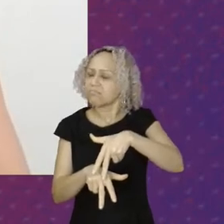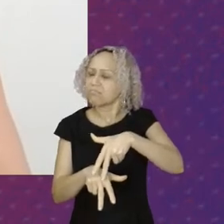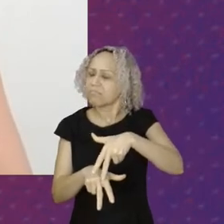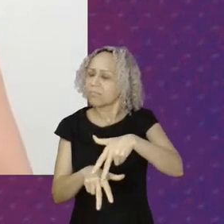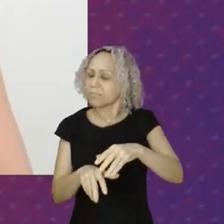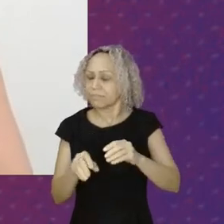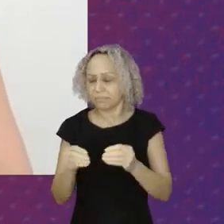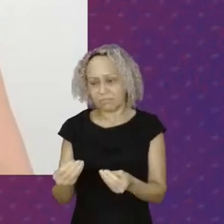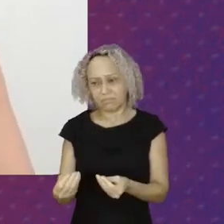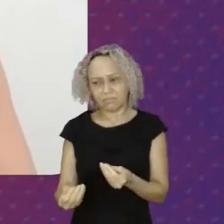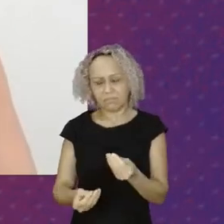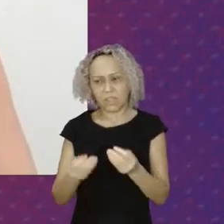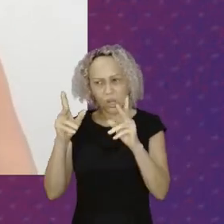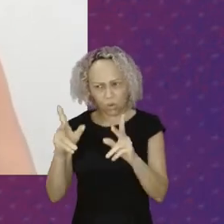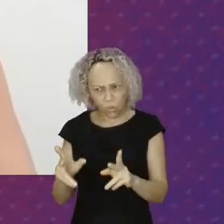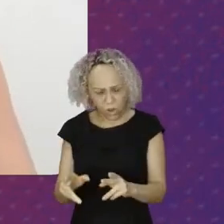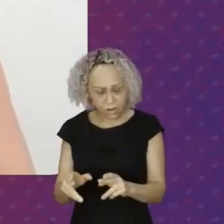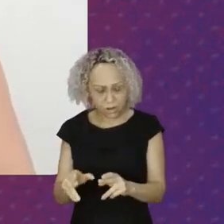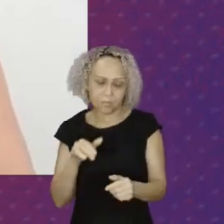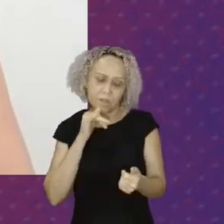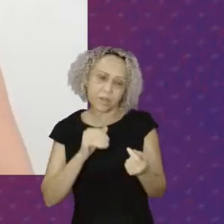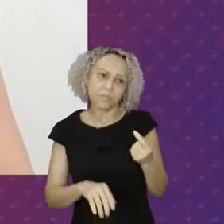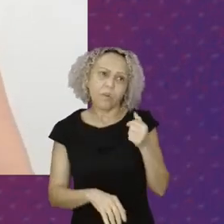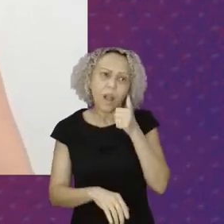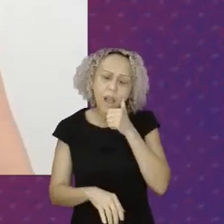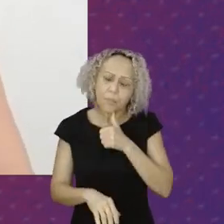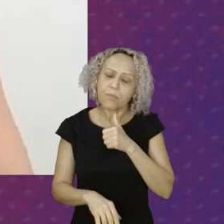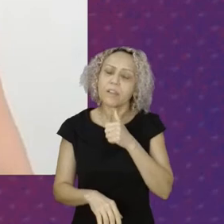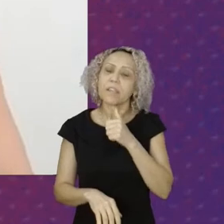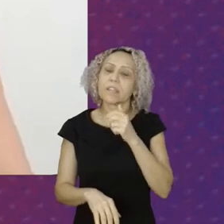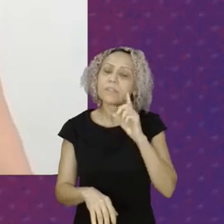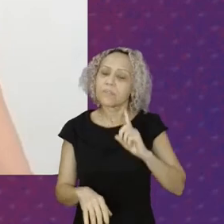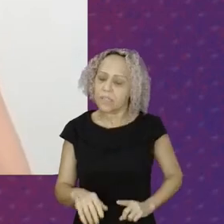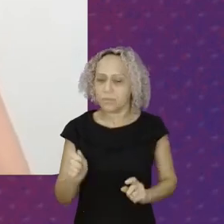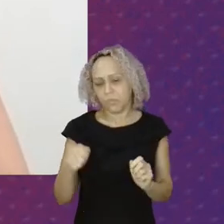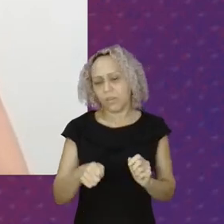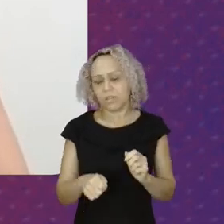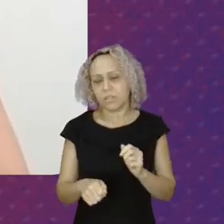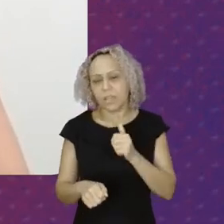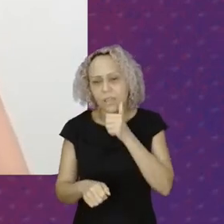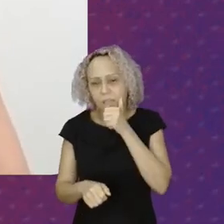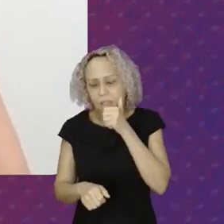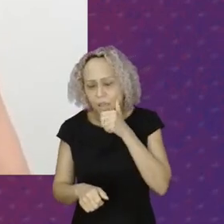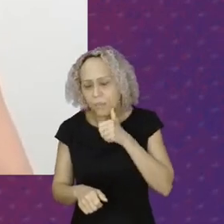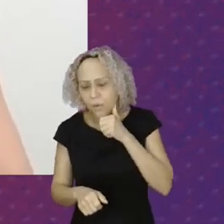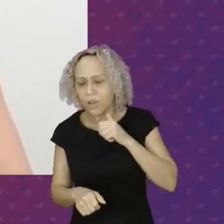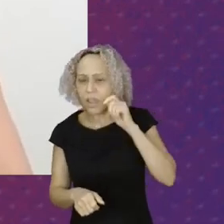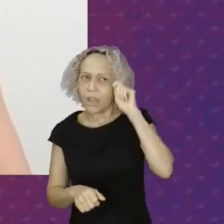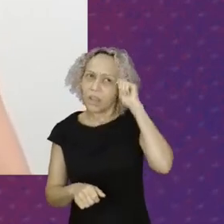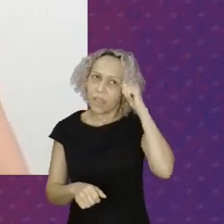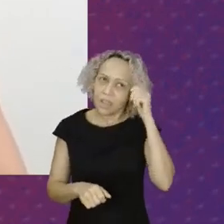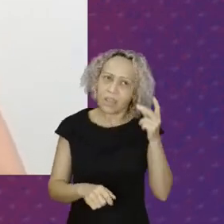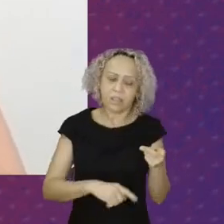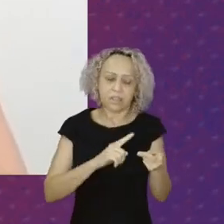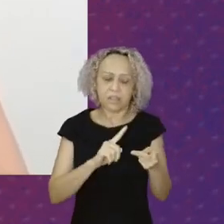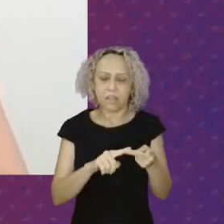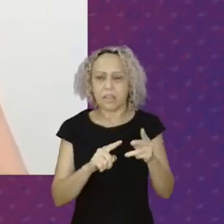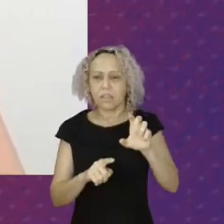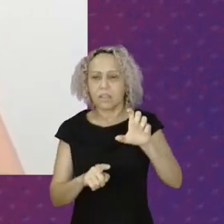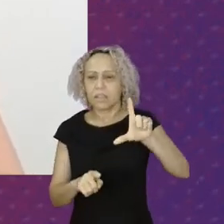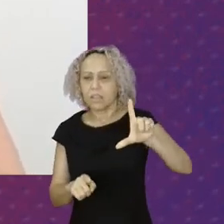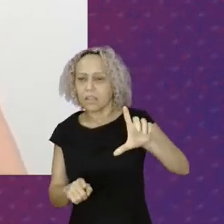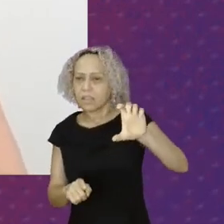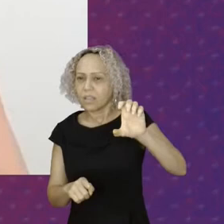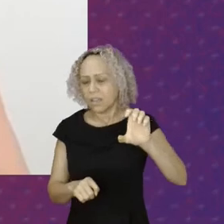negra, uma mulher lésbica, uma mulher trabalhadora,